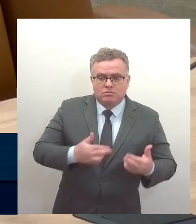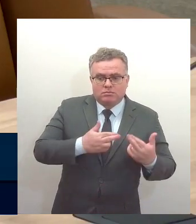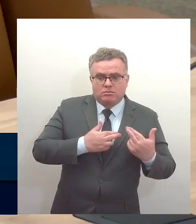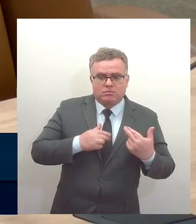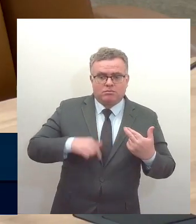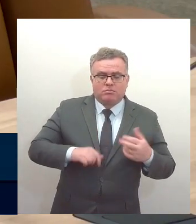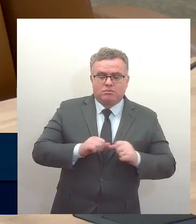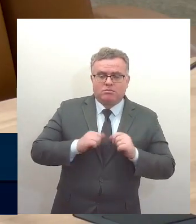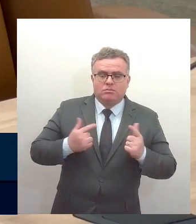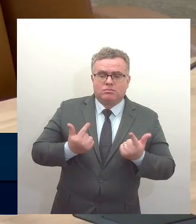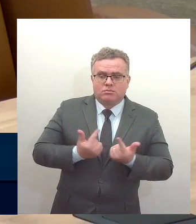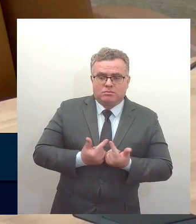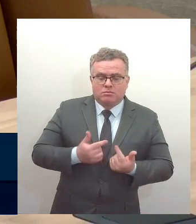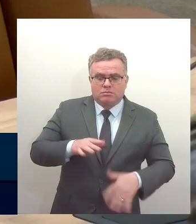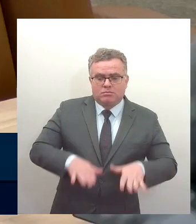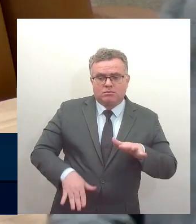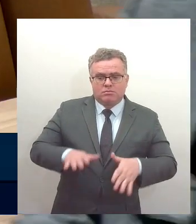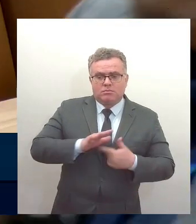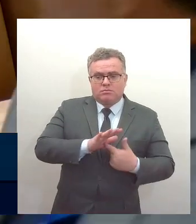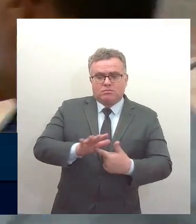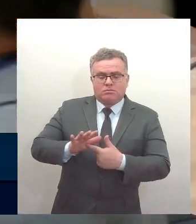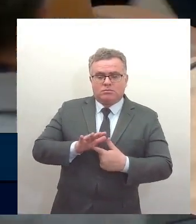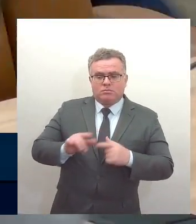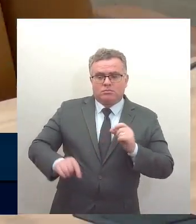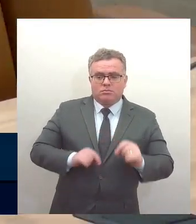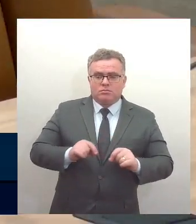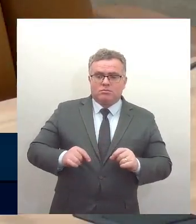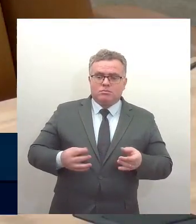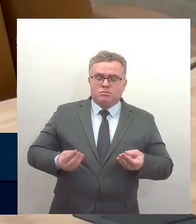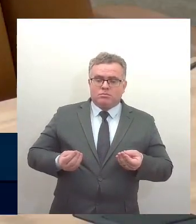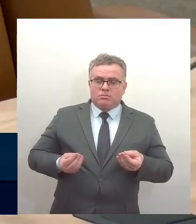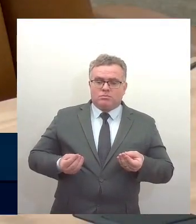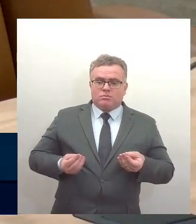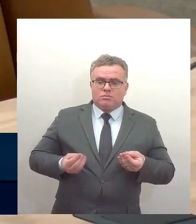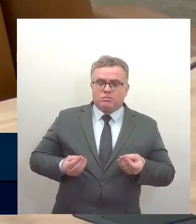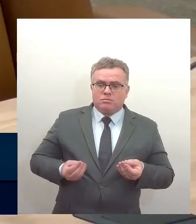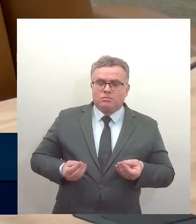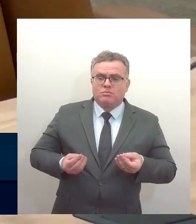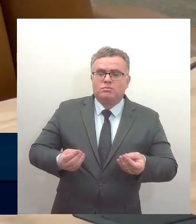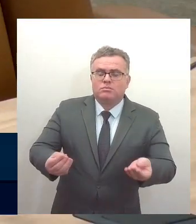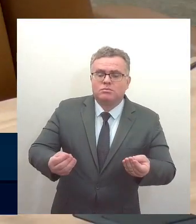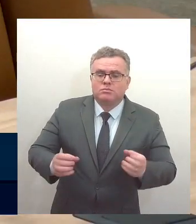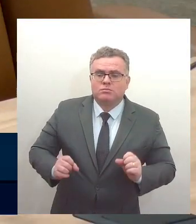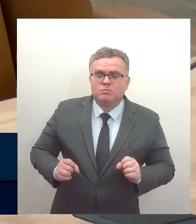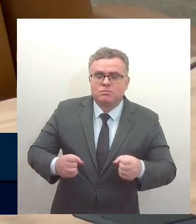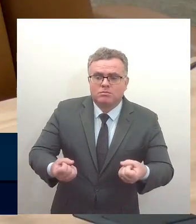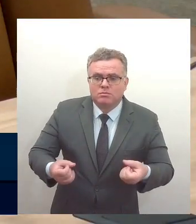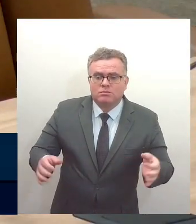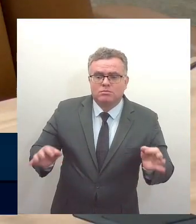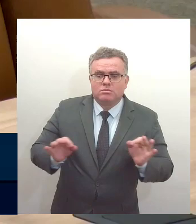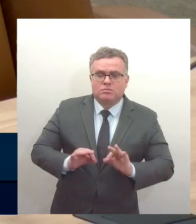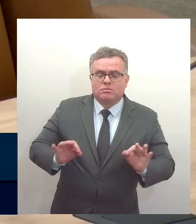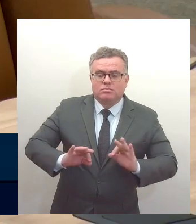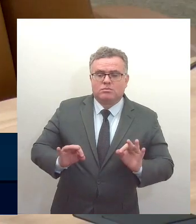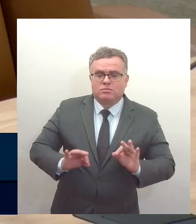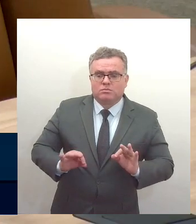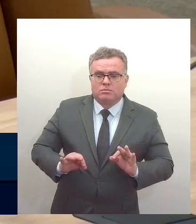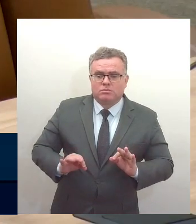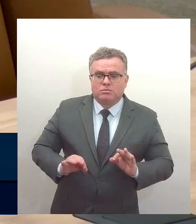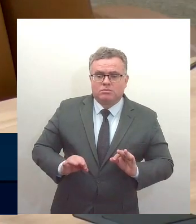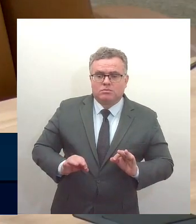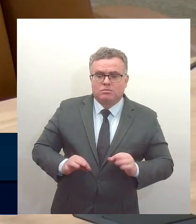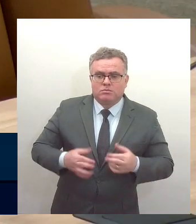não nos dá a força, não nos dá a caneta para resolver. Lógico que o instrumento das